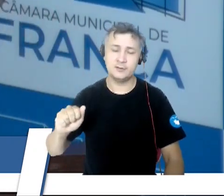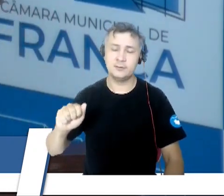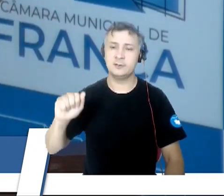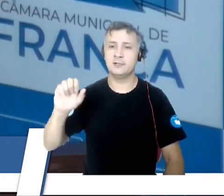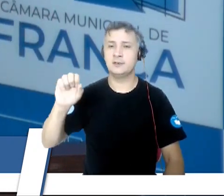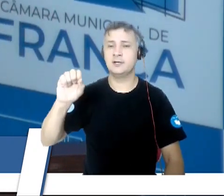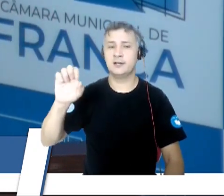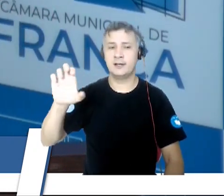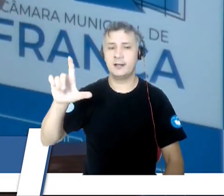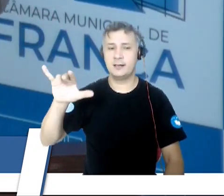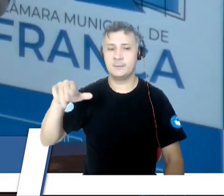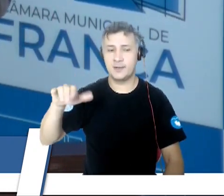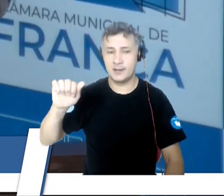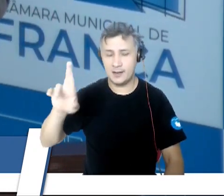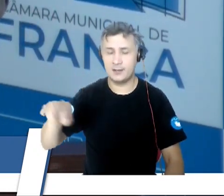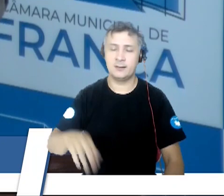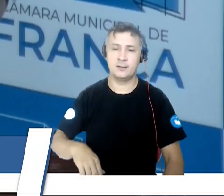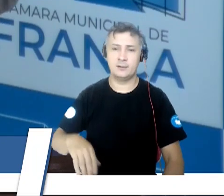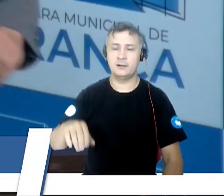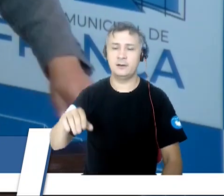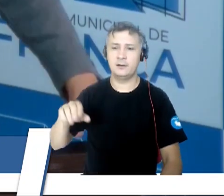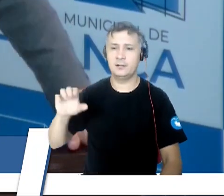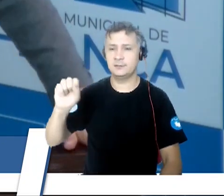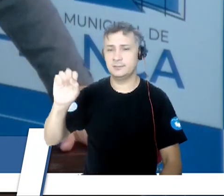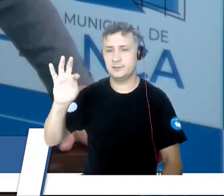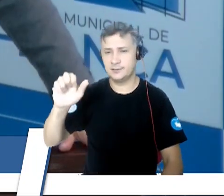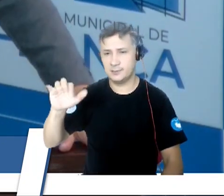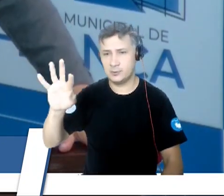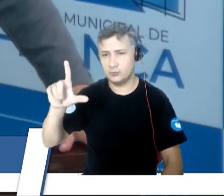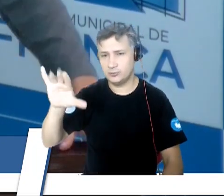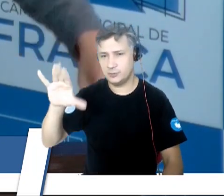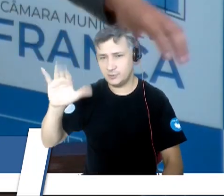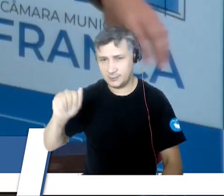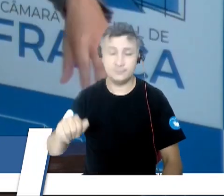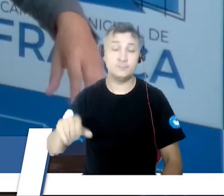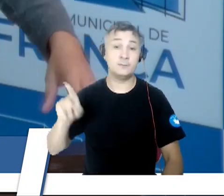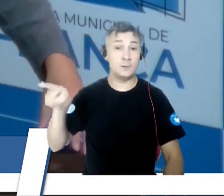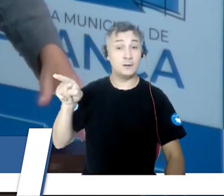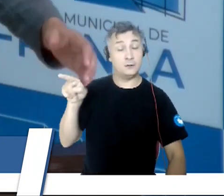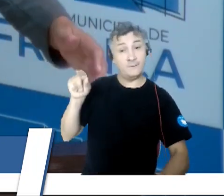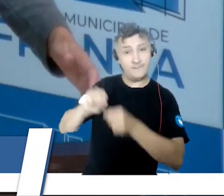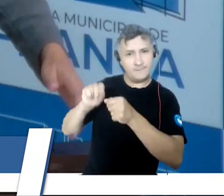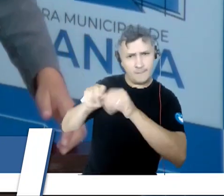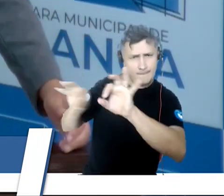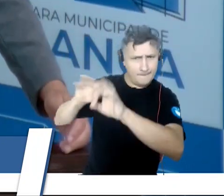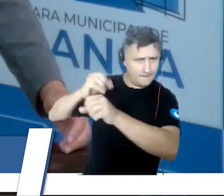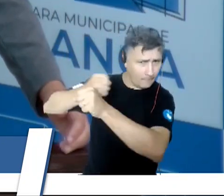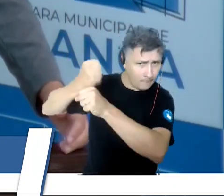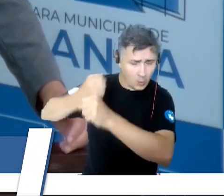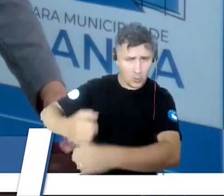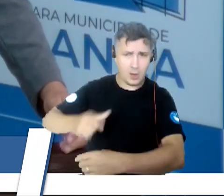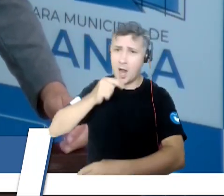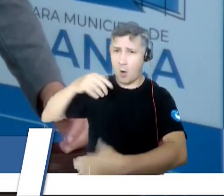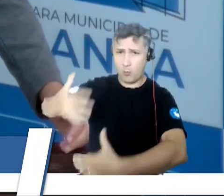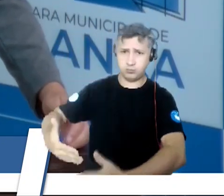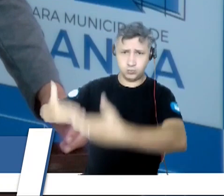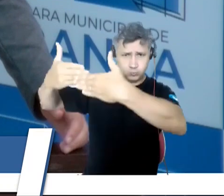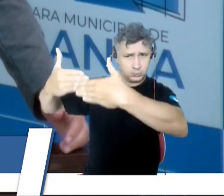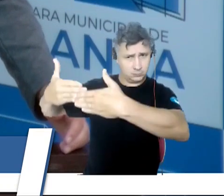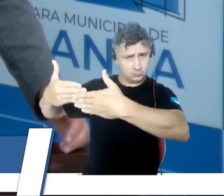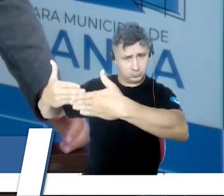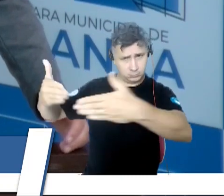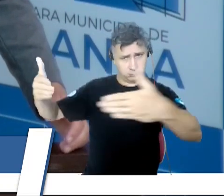Castelo, o que aconteceu? Fizeram uma represa de contenção ali na Avenida Cláudio da Cruz